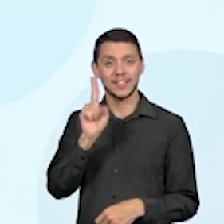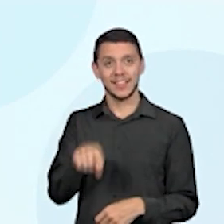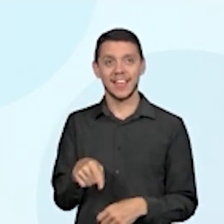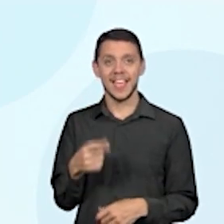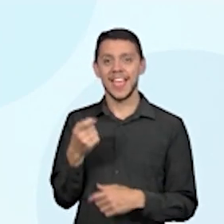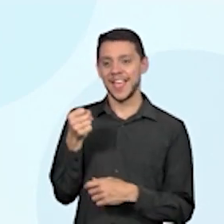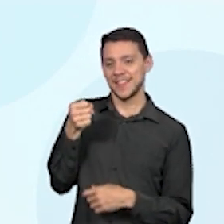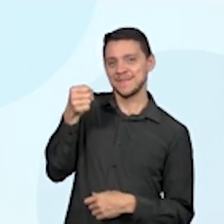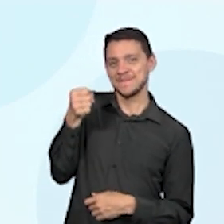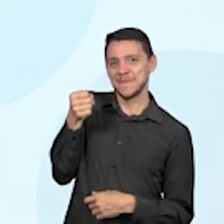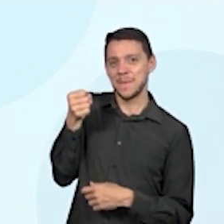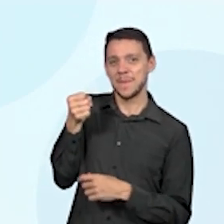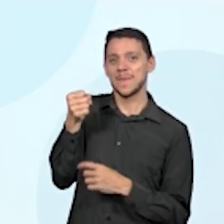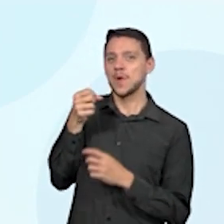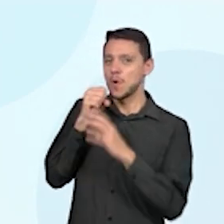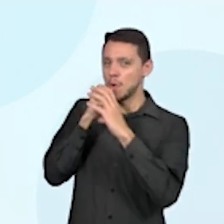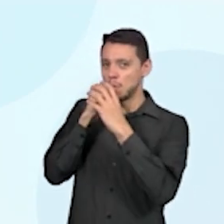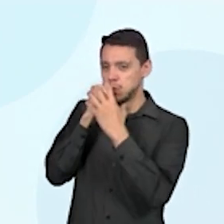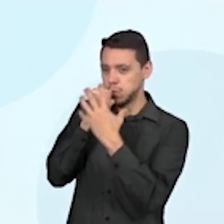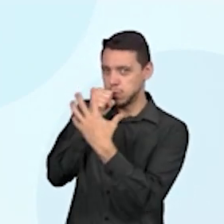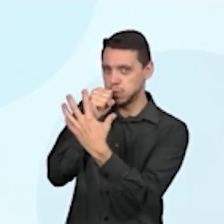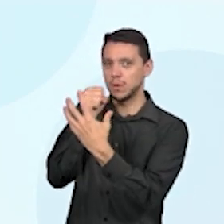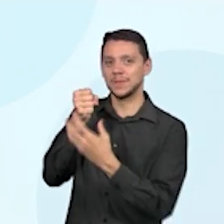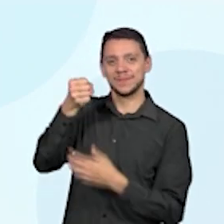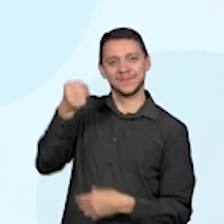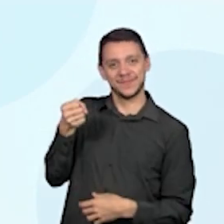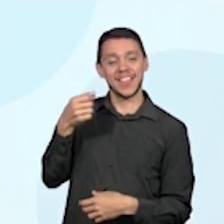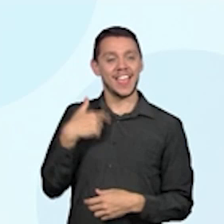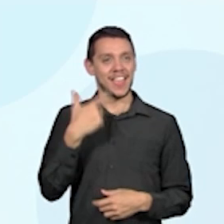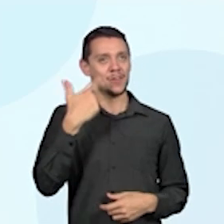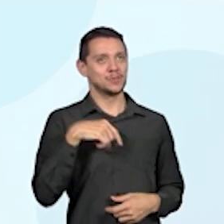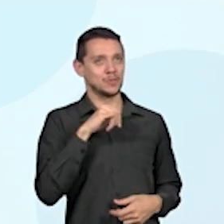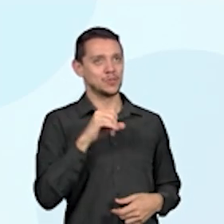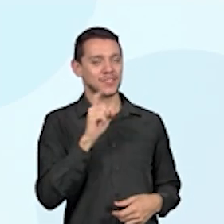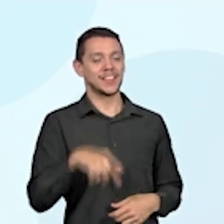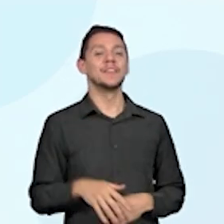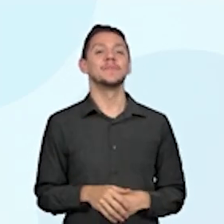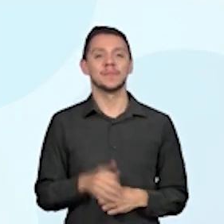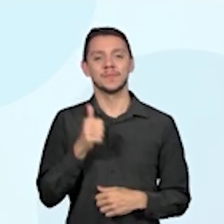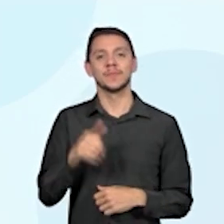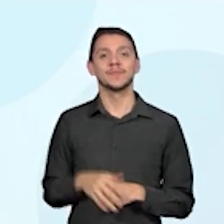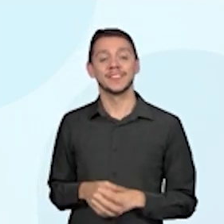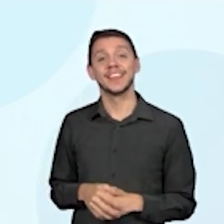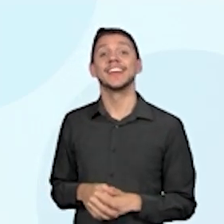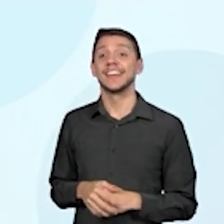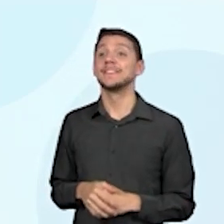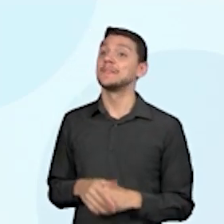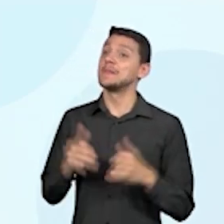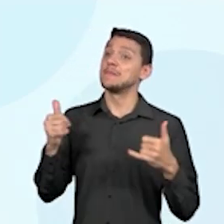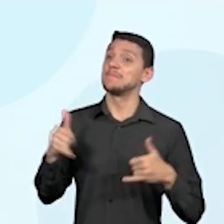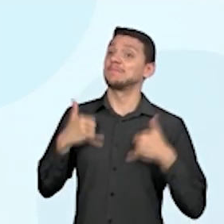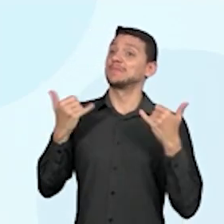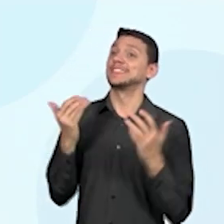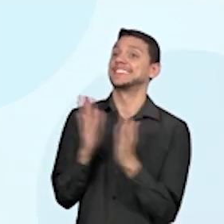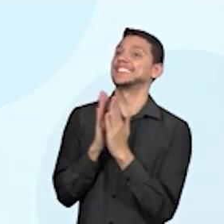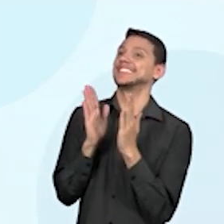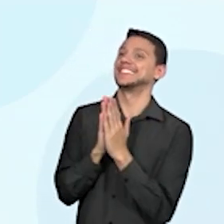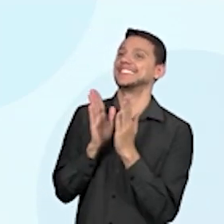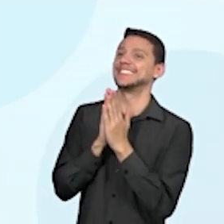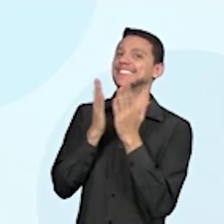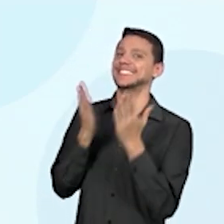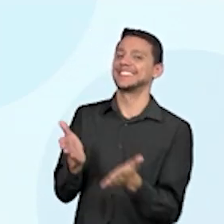balões e eu faço o José? Pode ser. Tá bom. Então, feliz aniversário, José. Mas hoje não é o